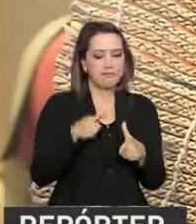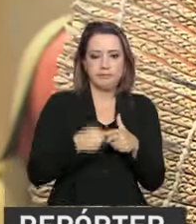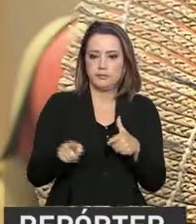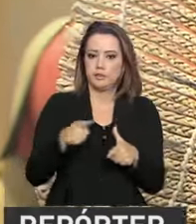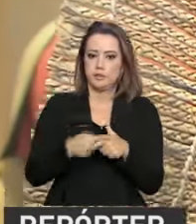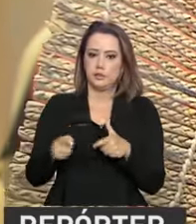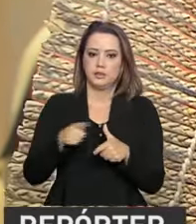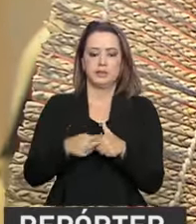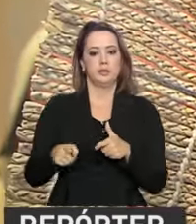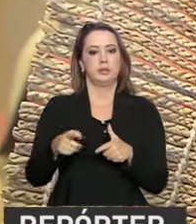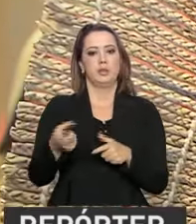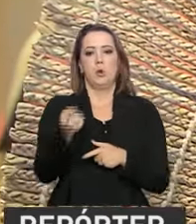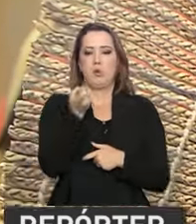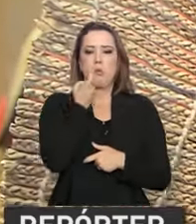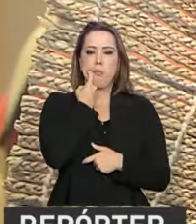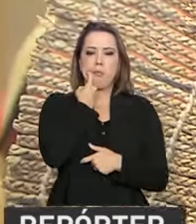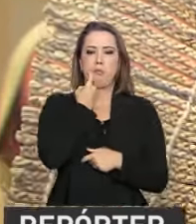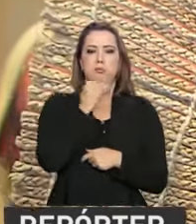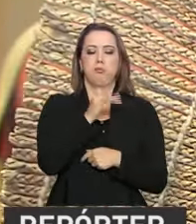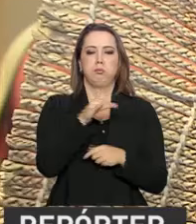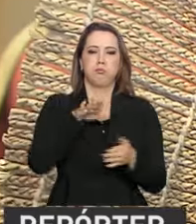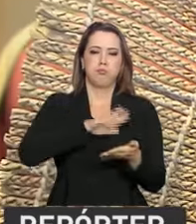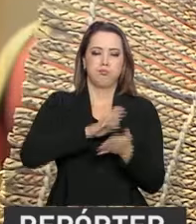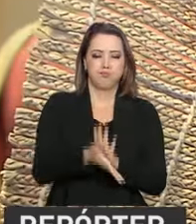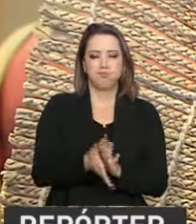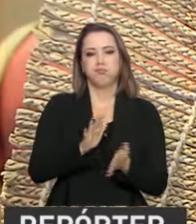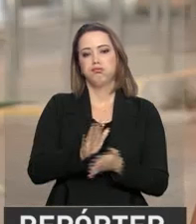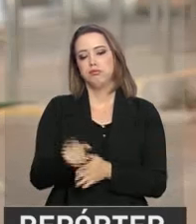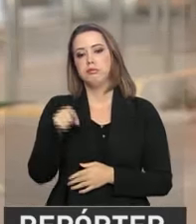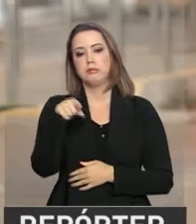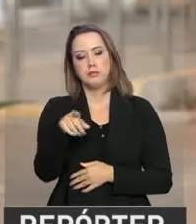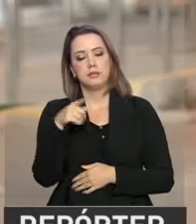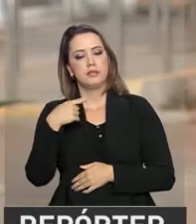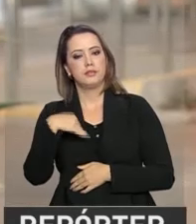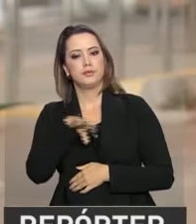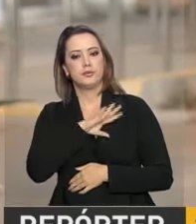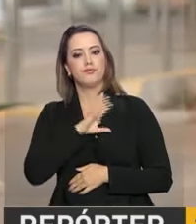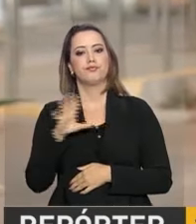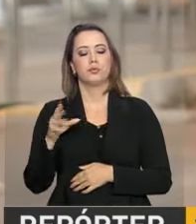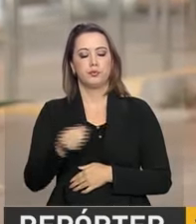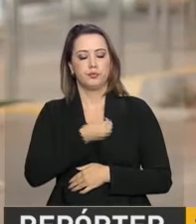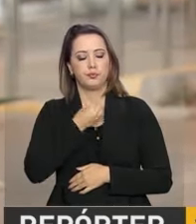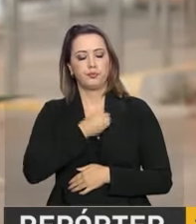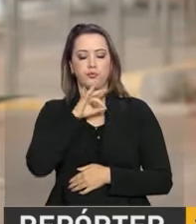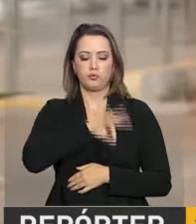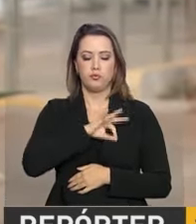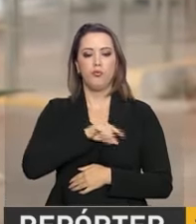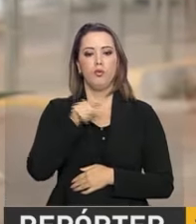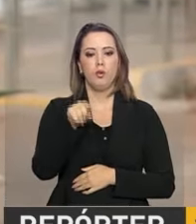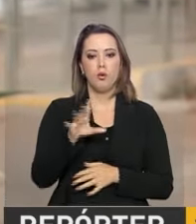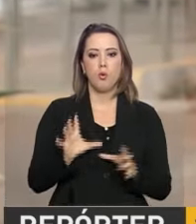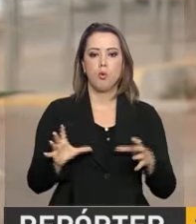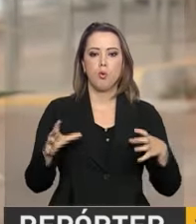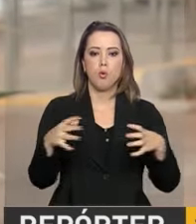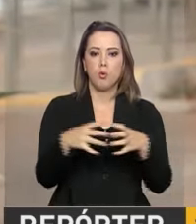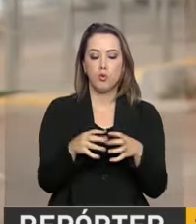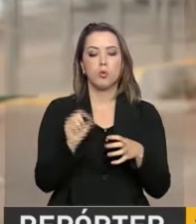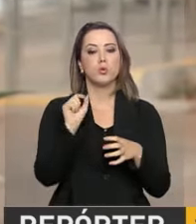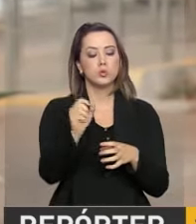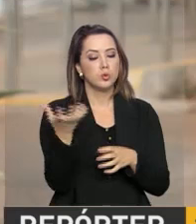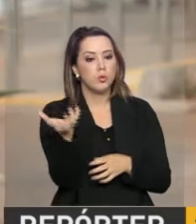grande mortandade de peixe, né? Que é aqui de lá que nós tiramos sustento. O Comitê Interfederativo quer que as ações